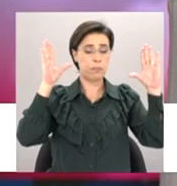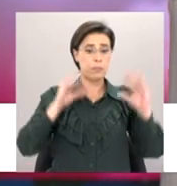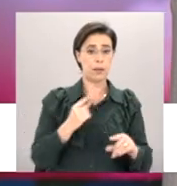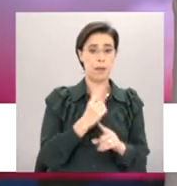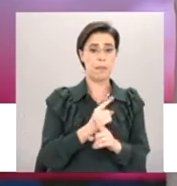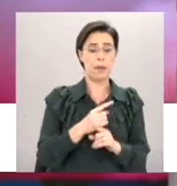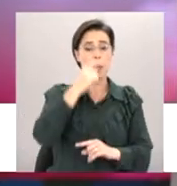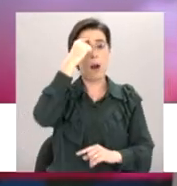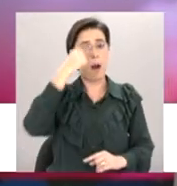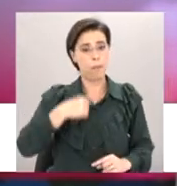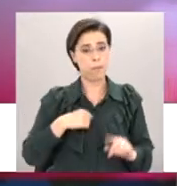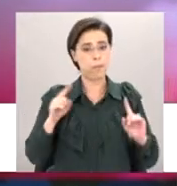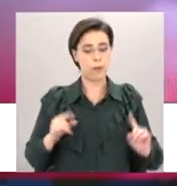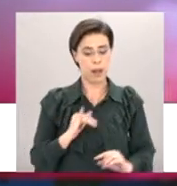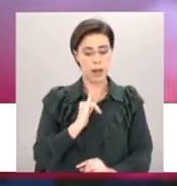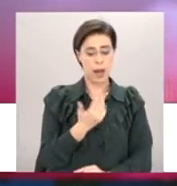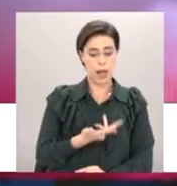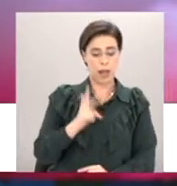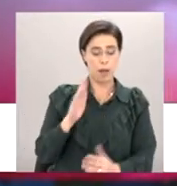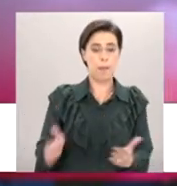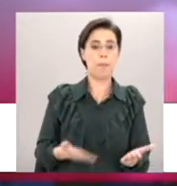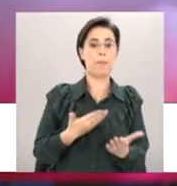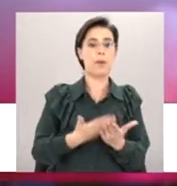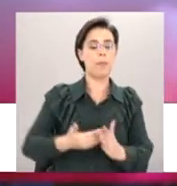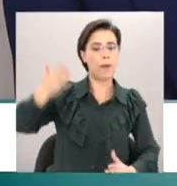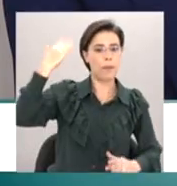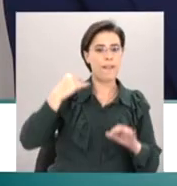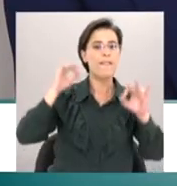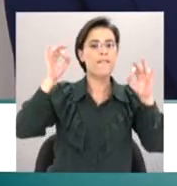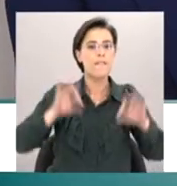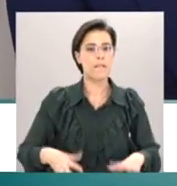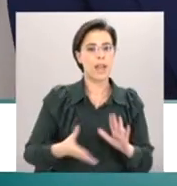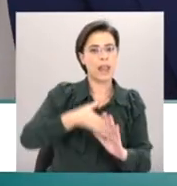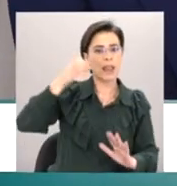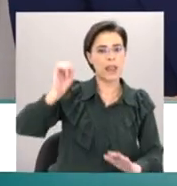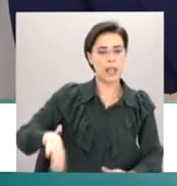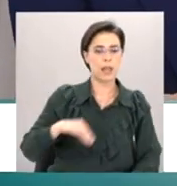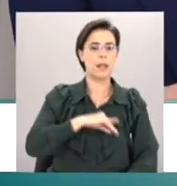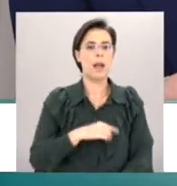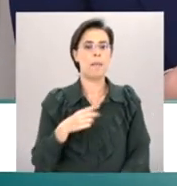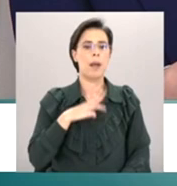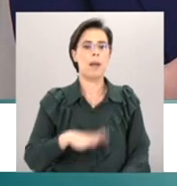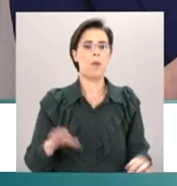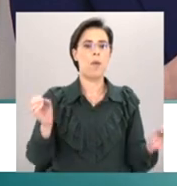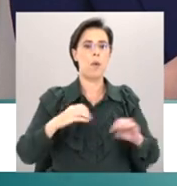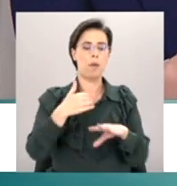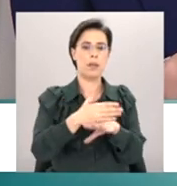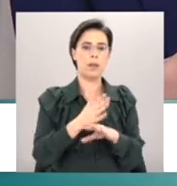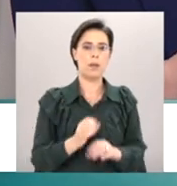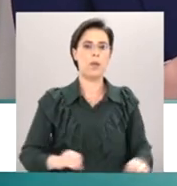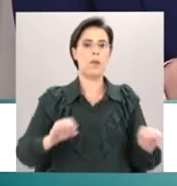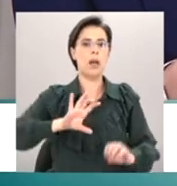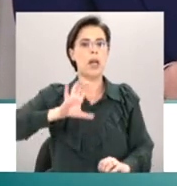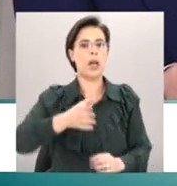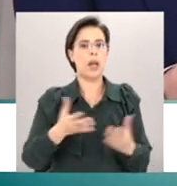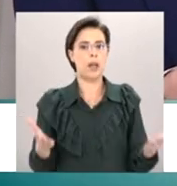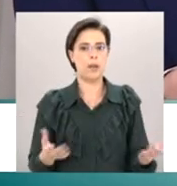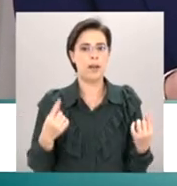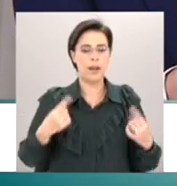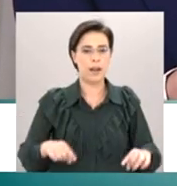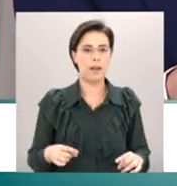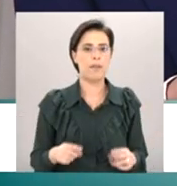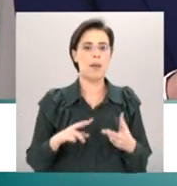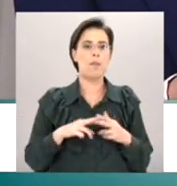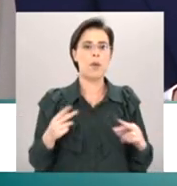mínimo o que eu sei é que se há-de fazer ao proposto em tempos acabar com salário mínimo nacional e não havia nem setorial na regional da